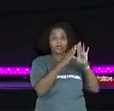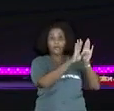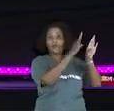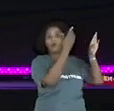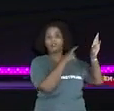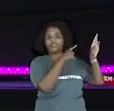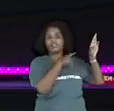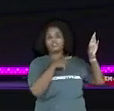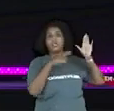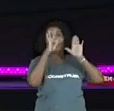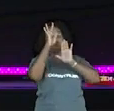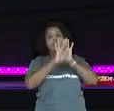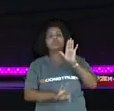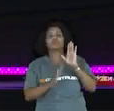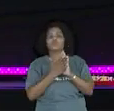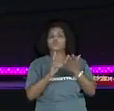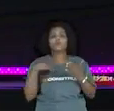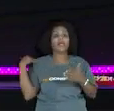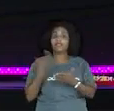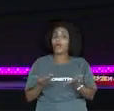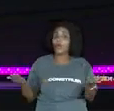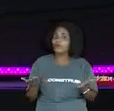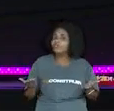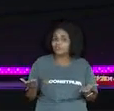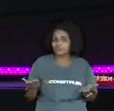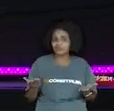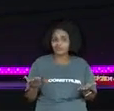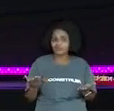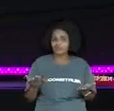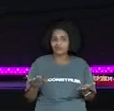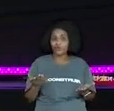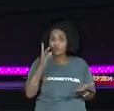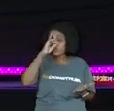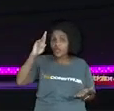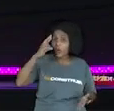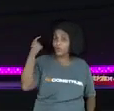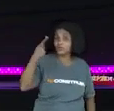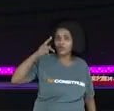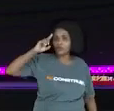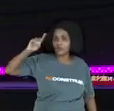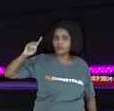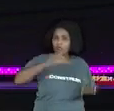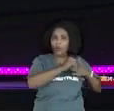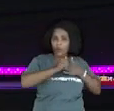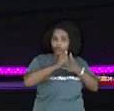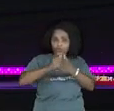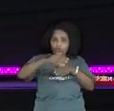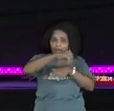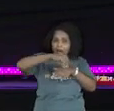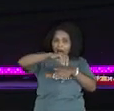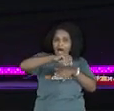casas um trechinho da palavra de Deus até hoje o senhor o seu Deus os conduzirá a